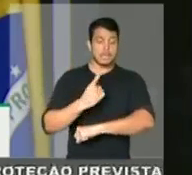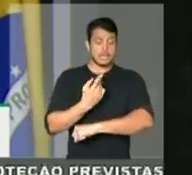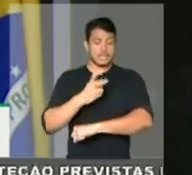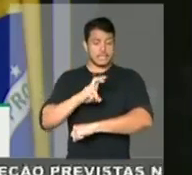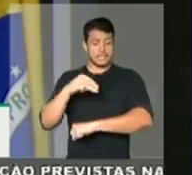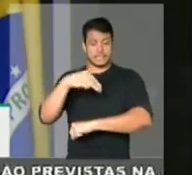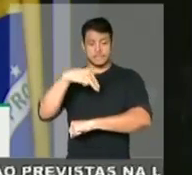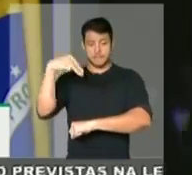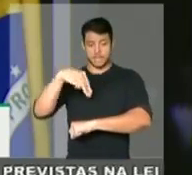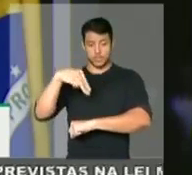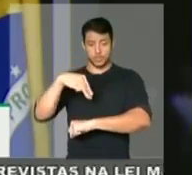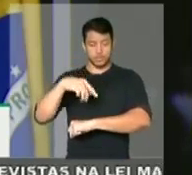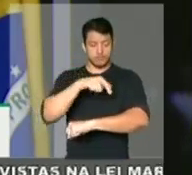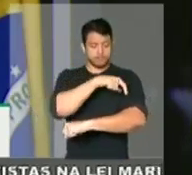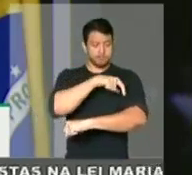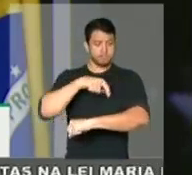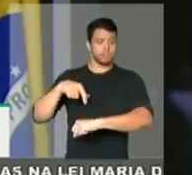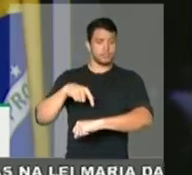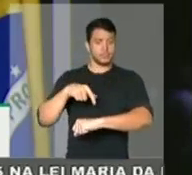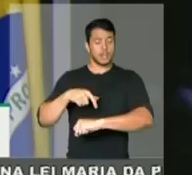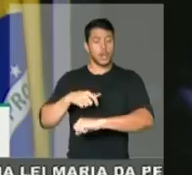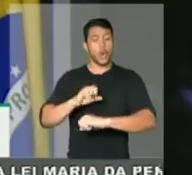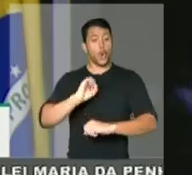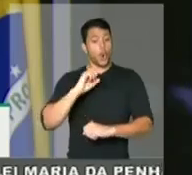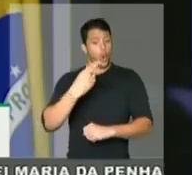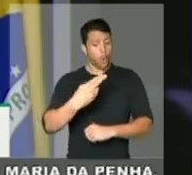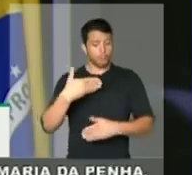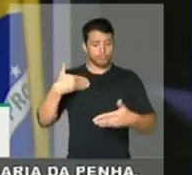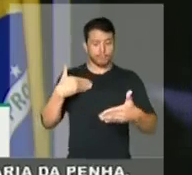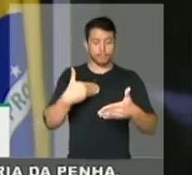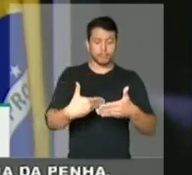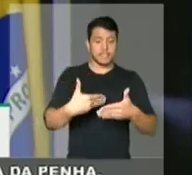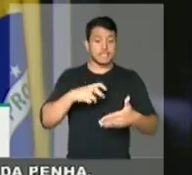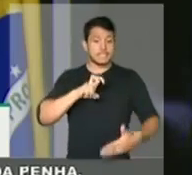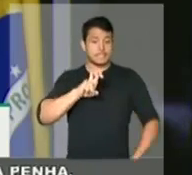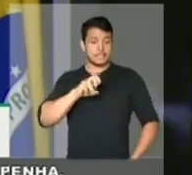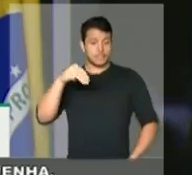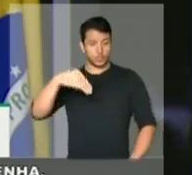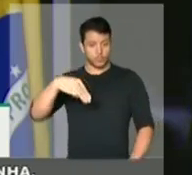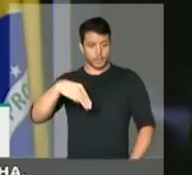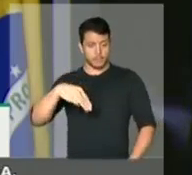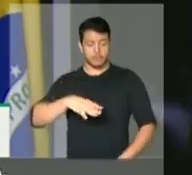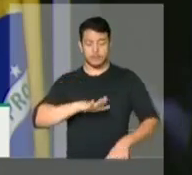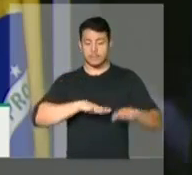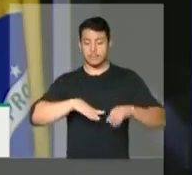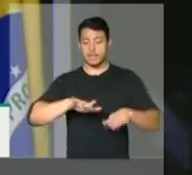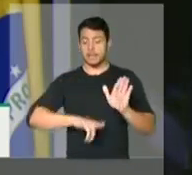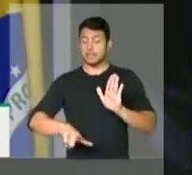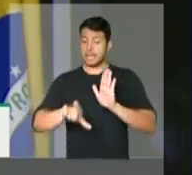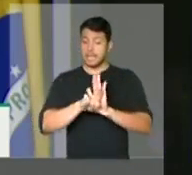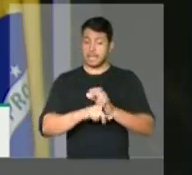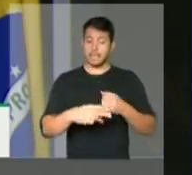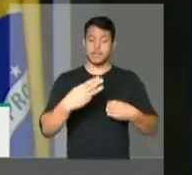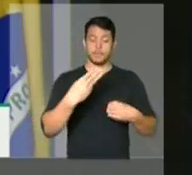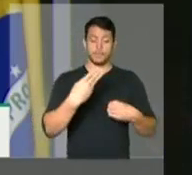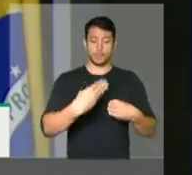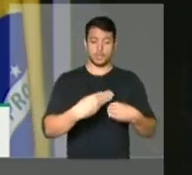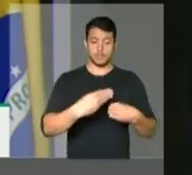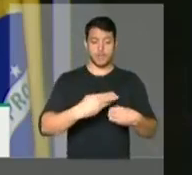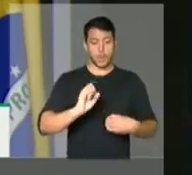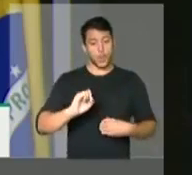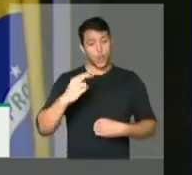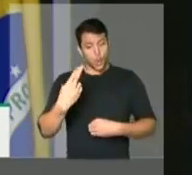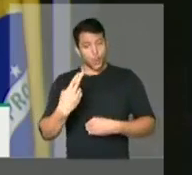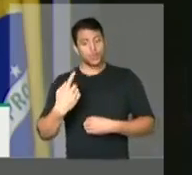ser reduzida até o limite mínimo de 5 metros de cada lado, por lei municipal ou distrital que aprovar o seu